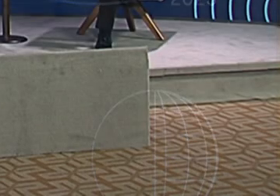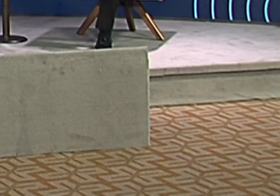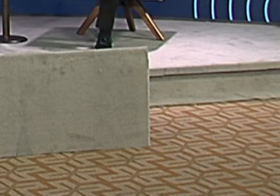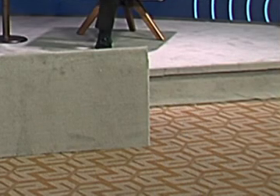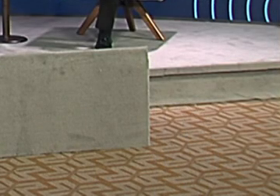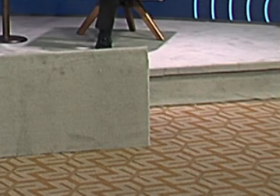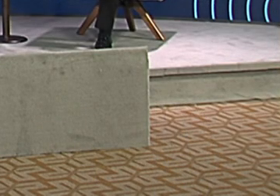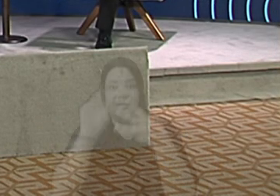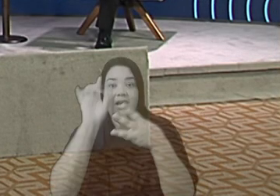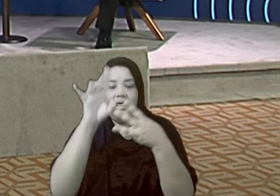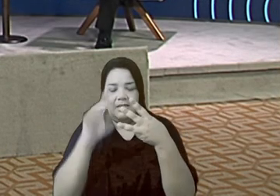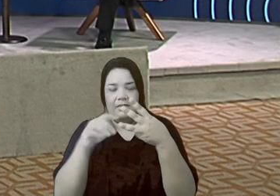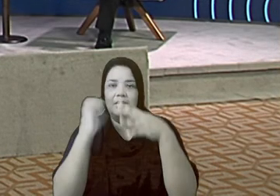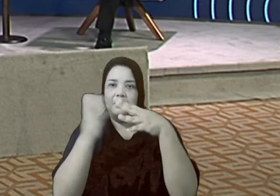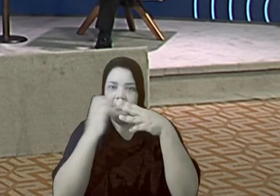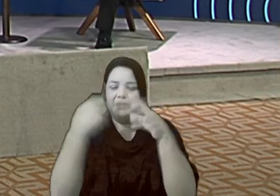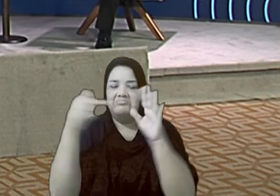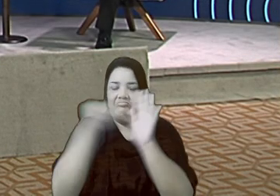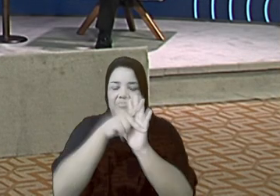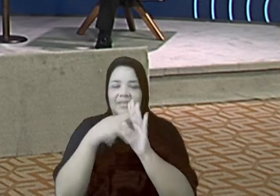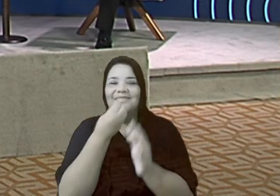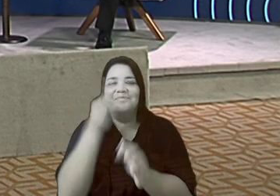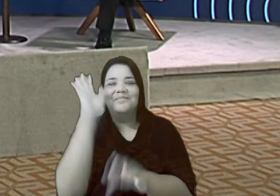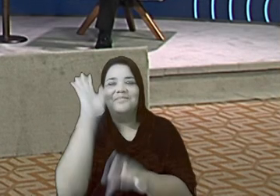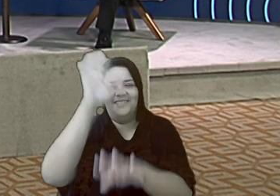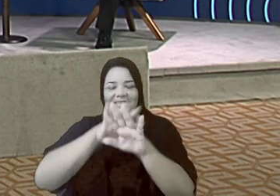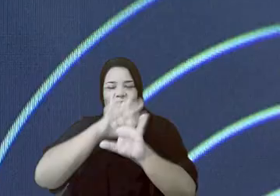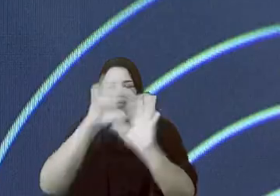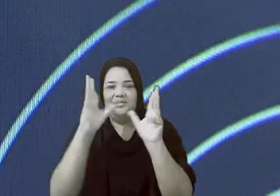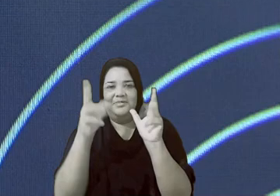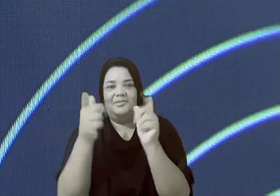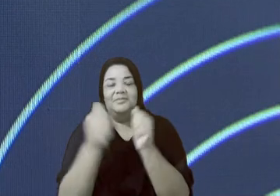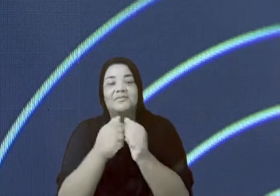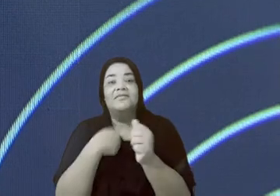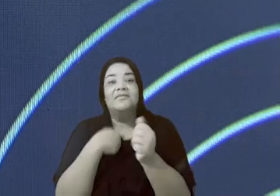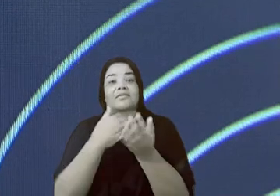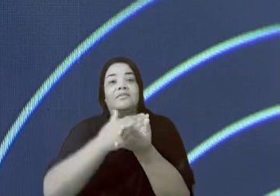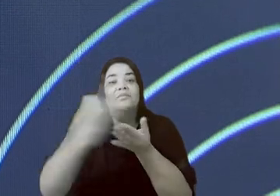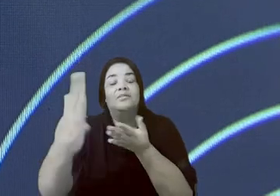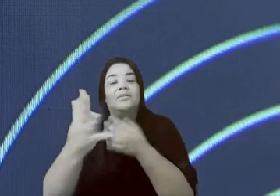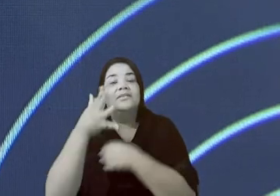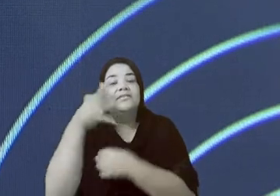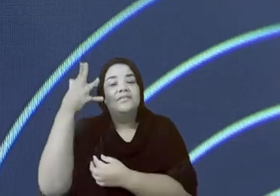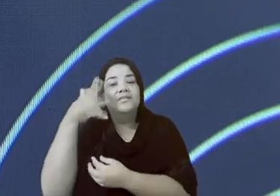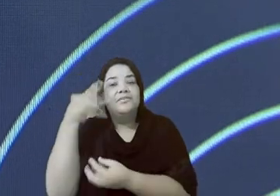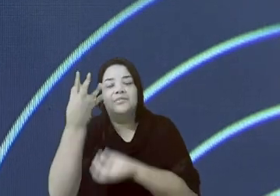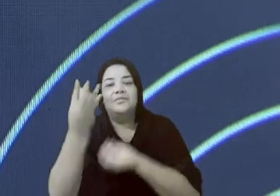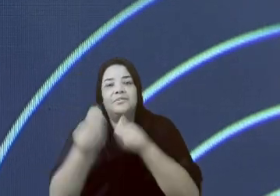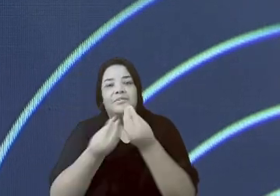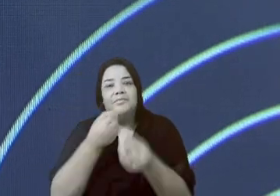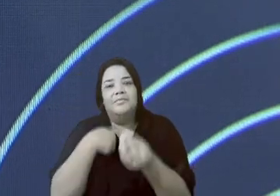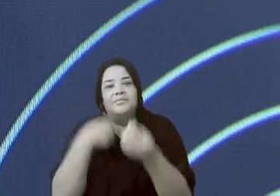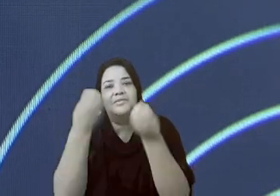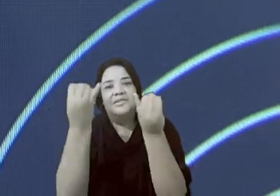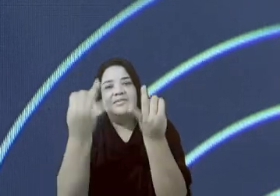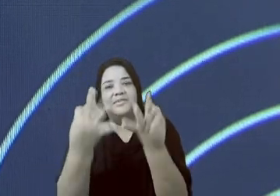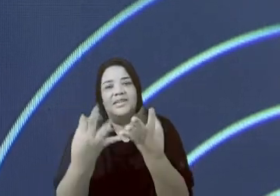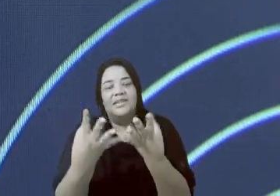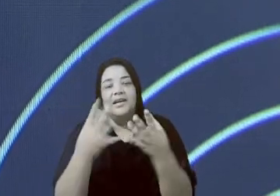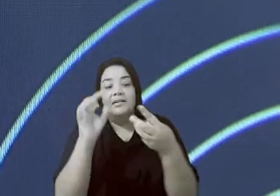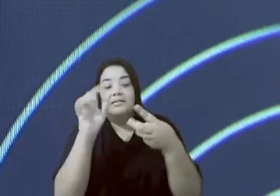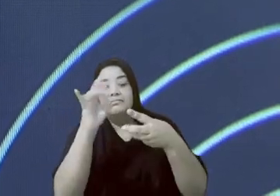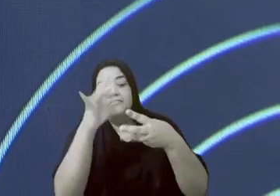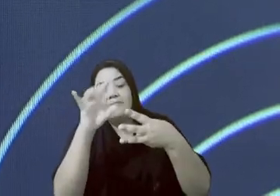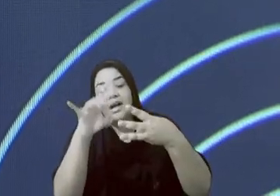a todos queria começar o painel aqui com uma pequena introdução aqui de cada um se vocês por favor